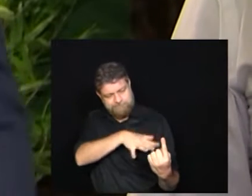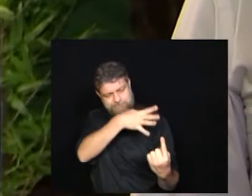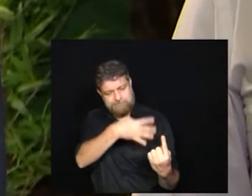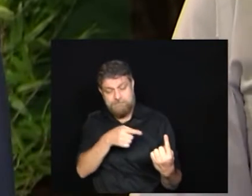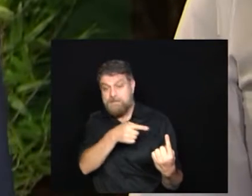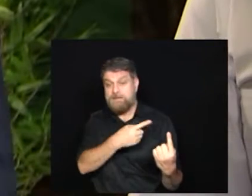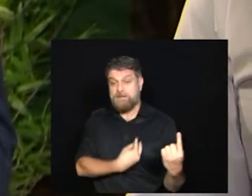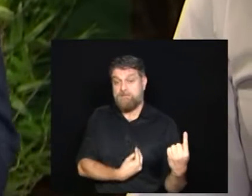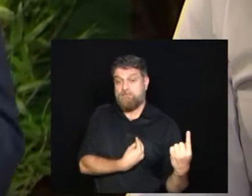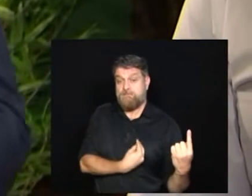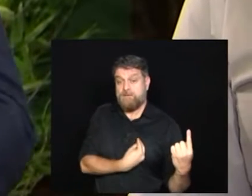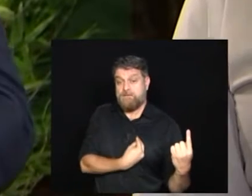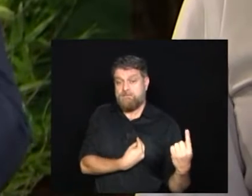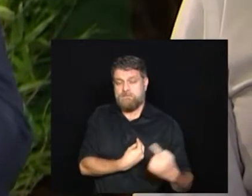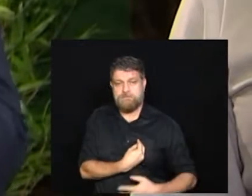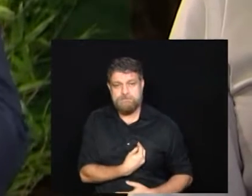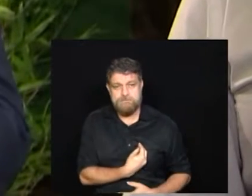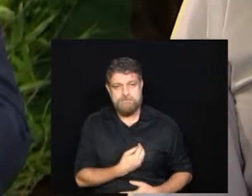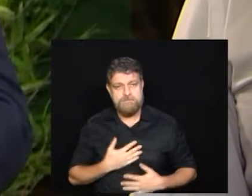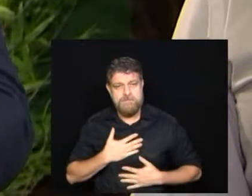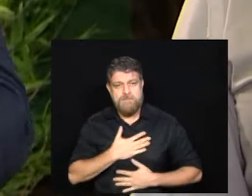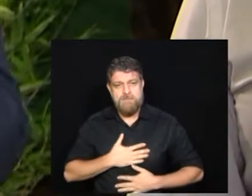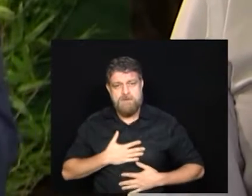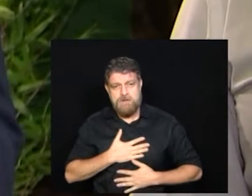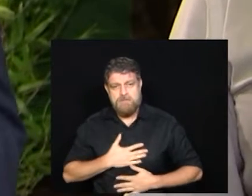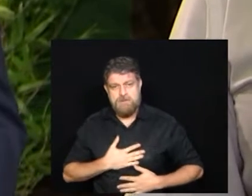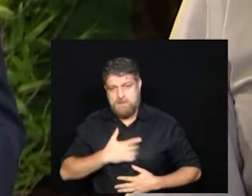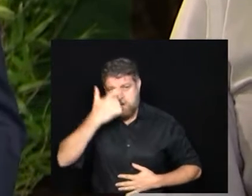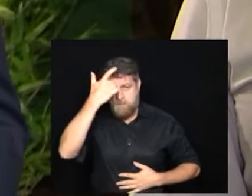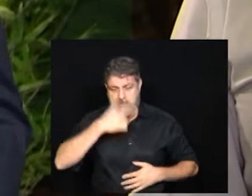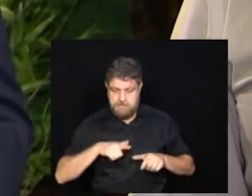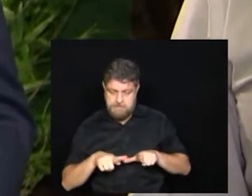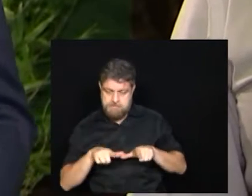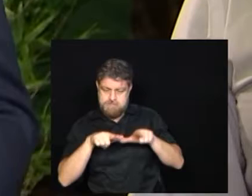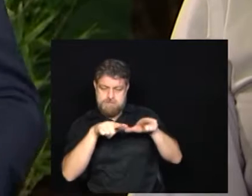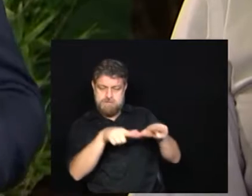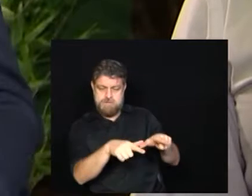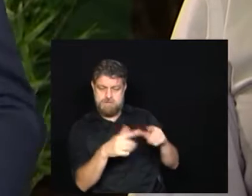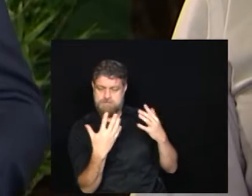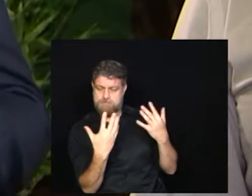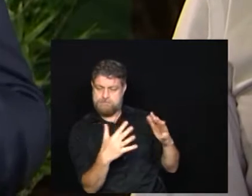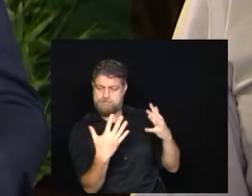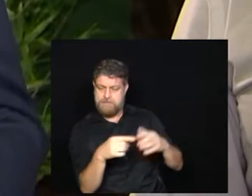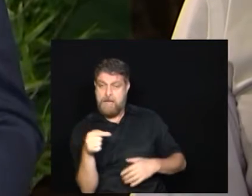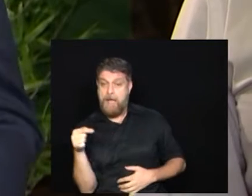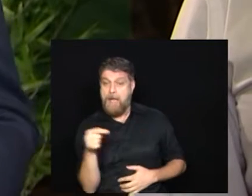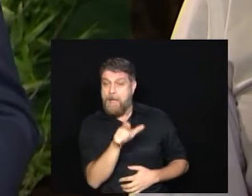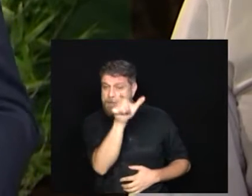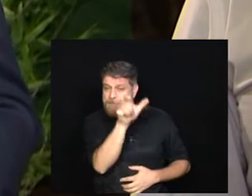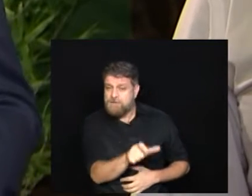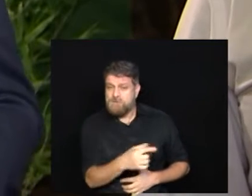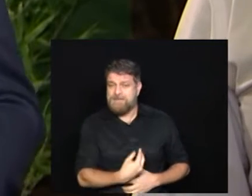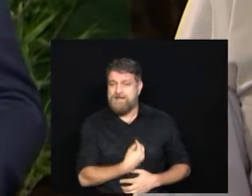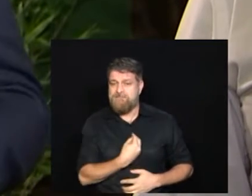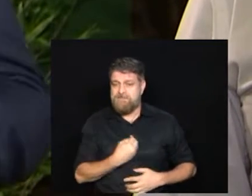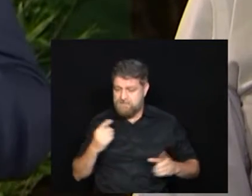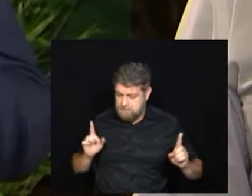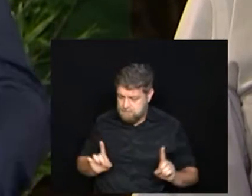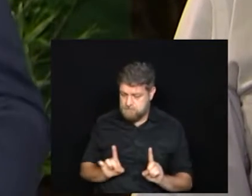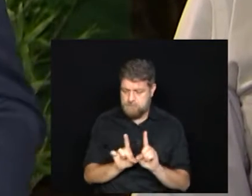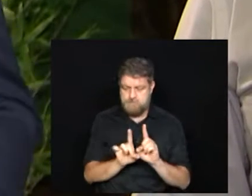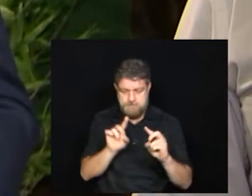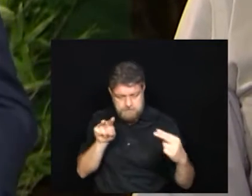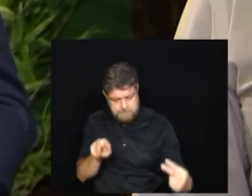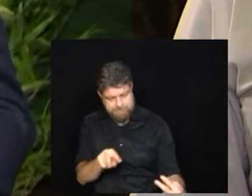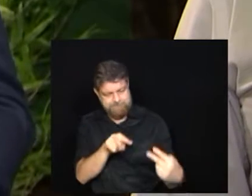vida. Esse é o prazer que eu tenho quando concedo uma homenagem. A pessoa em vida, a pessoa do meu lado, eu poder olhar